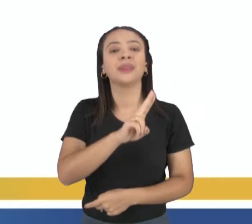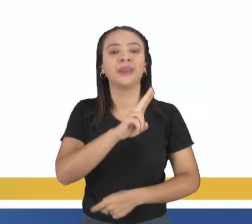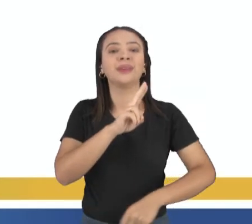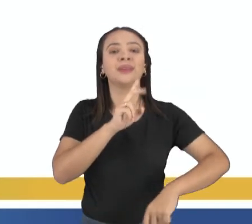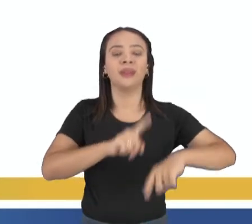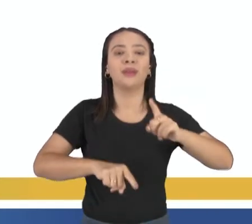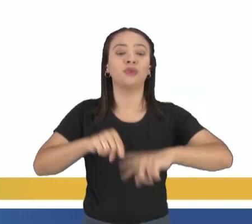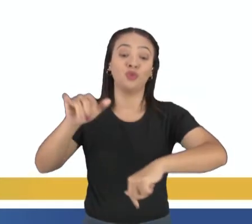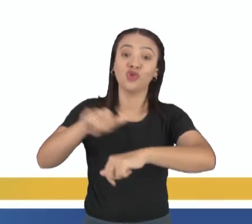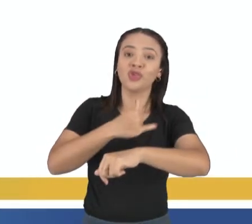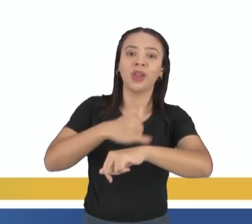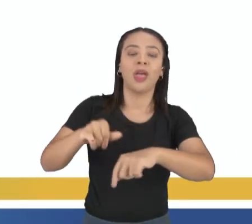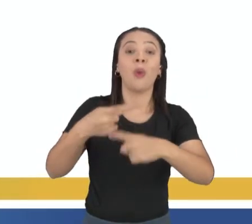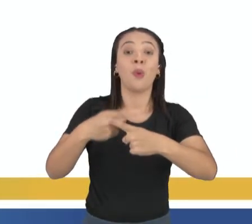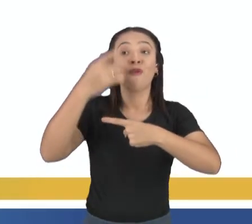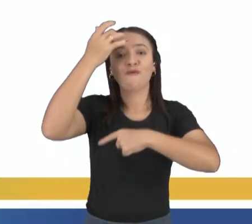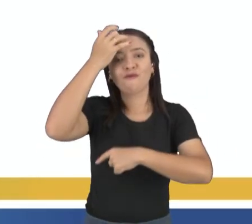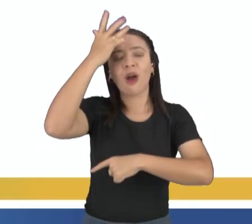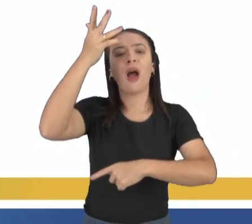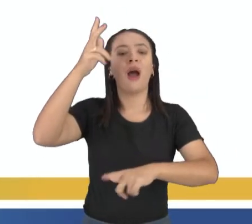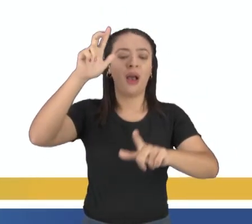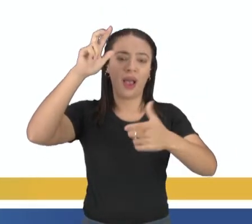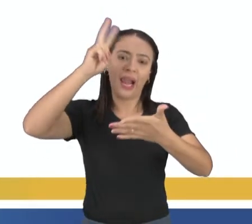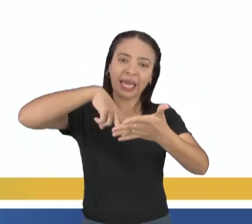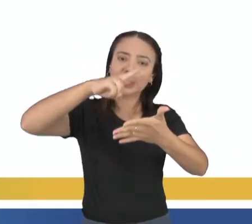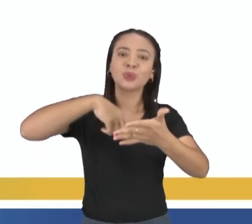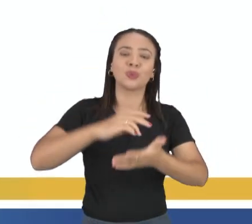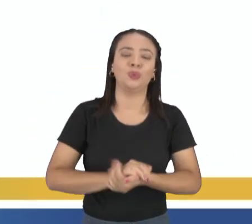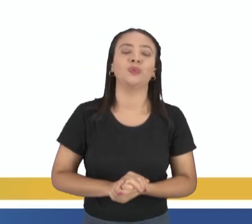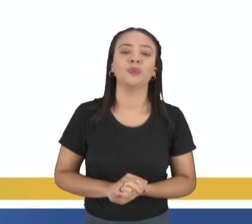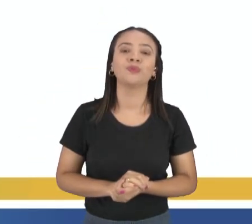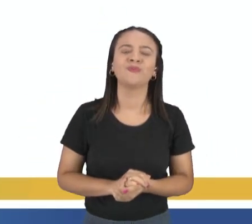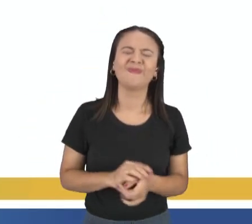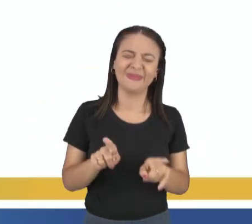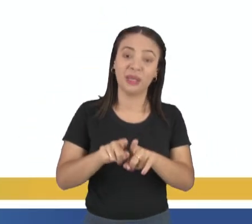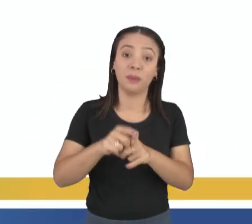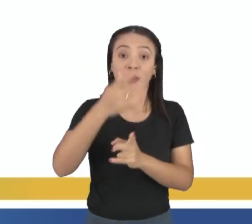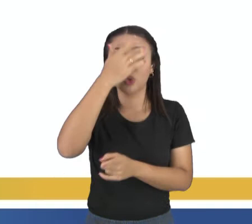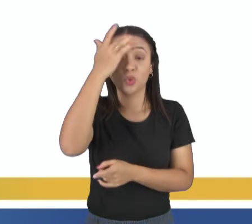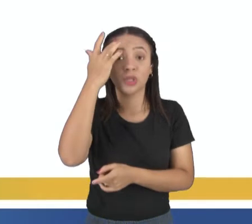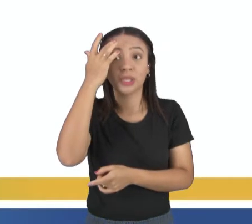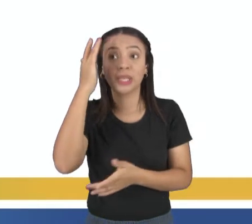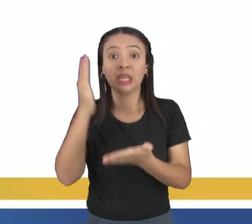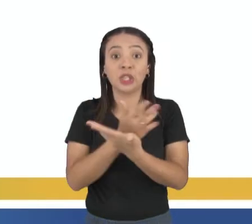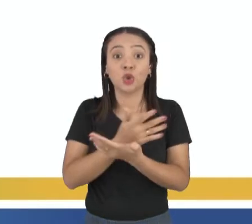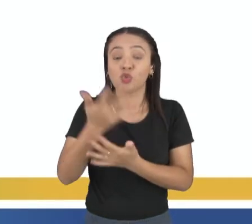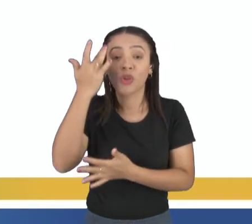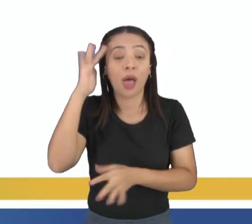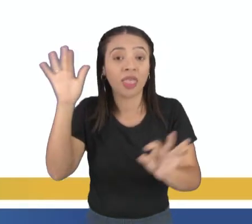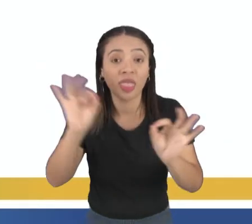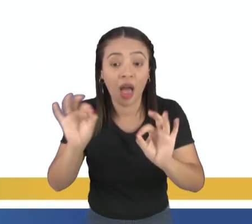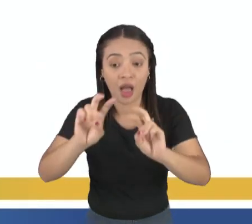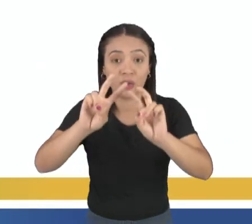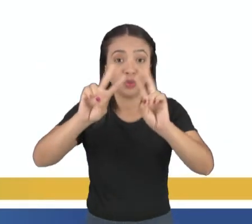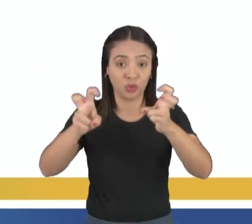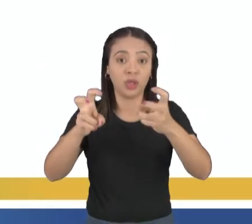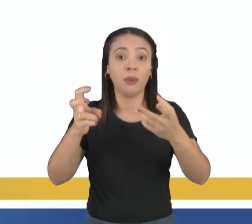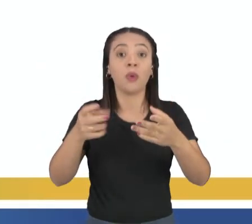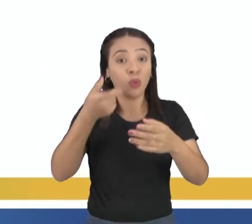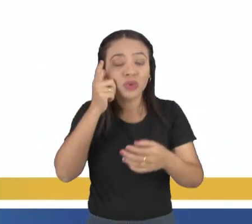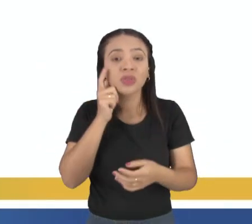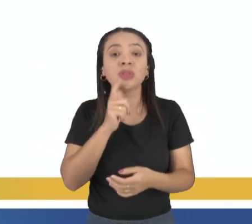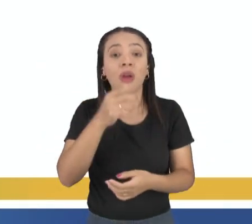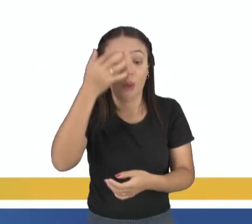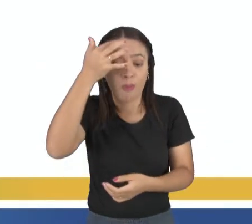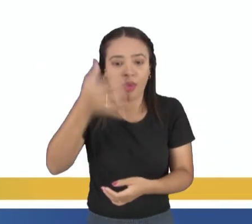mão, porque facilita muito a leitura dos gráficos, certinho? E aí pessoas que são até leigas no assunto conseguem entender esses